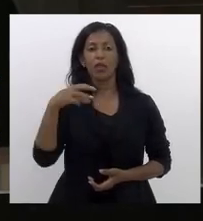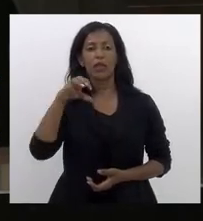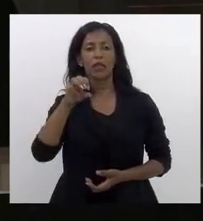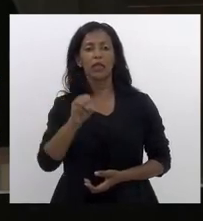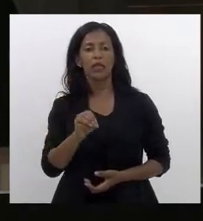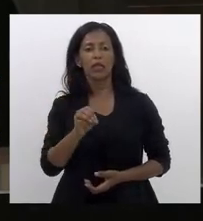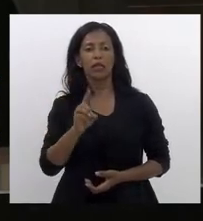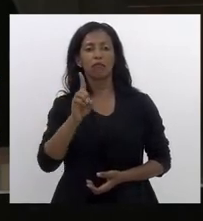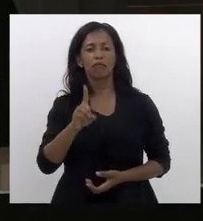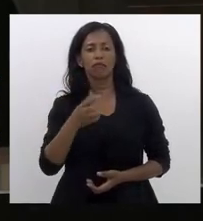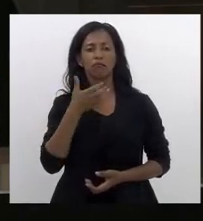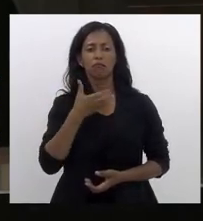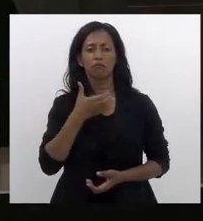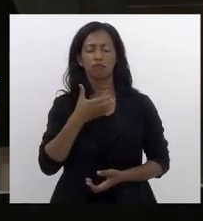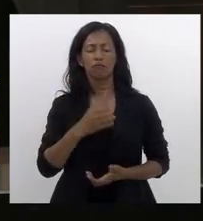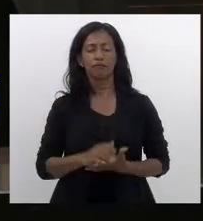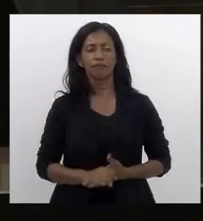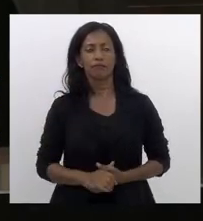dezembro,